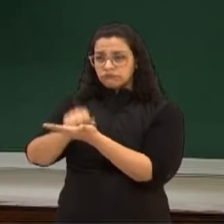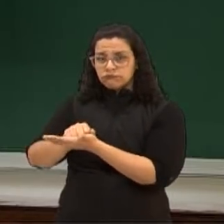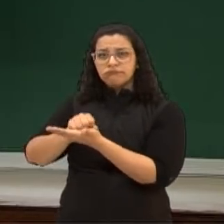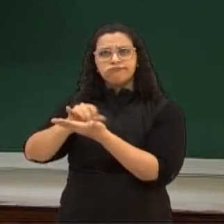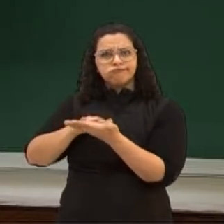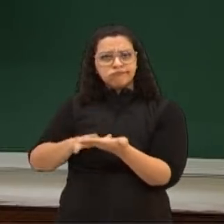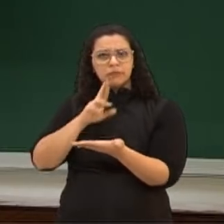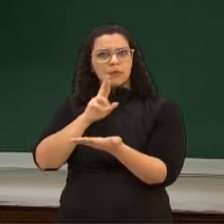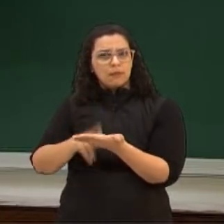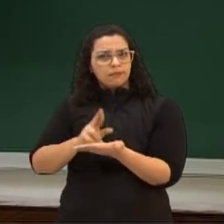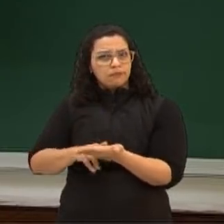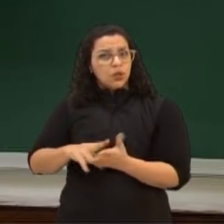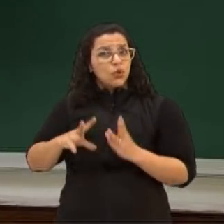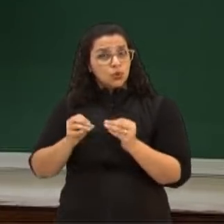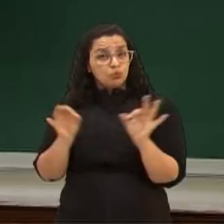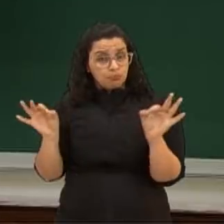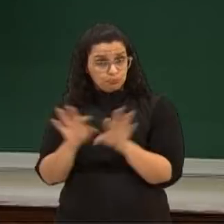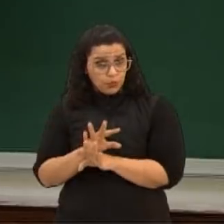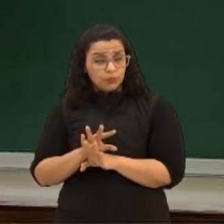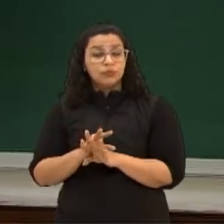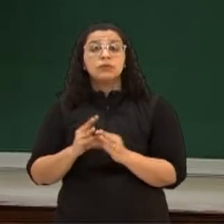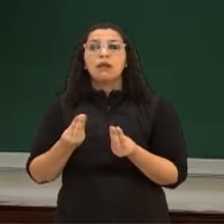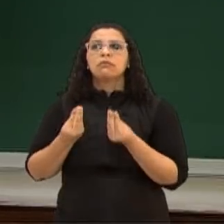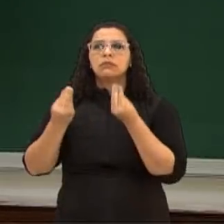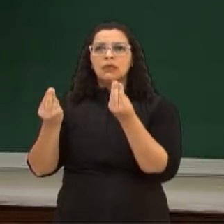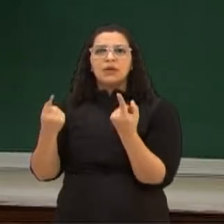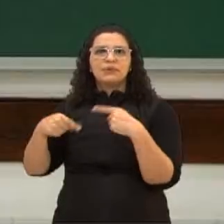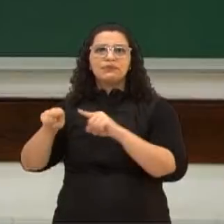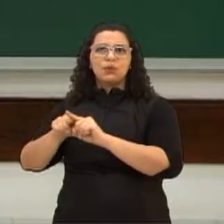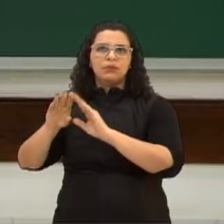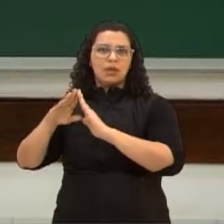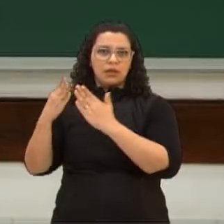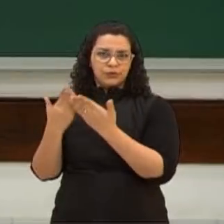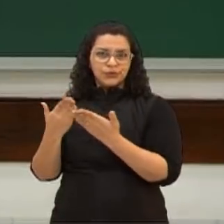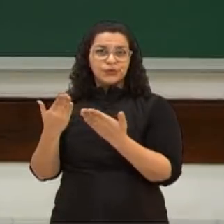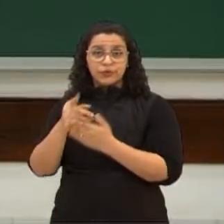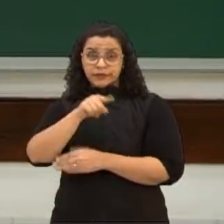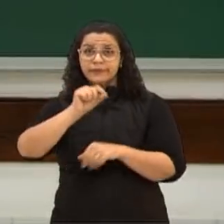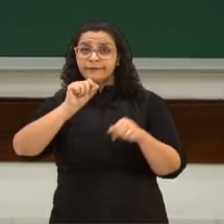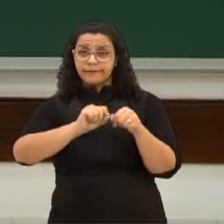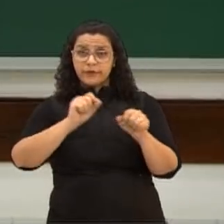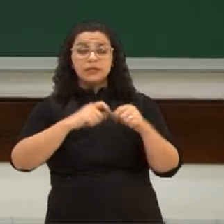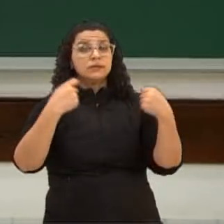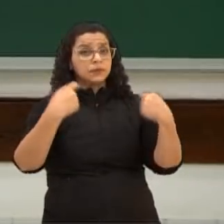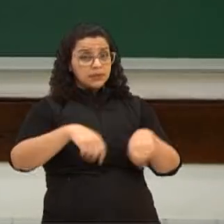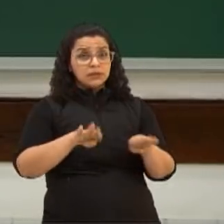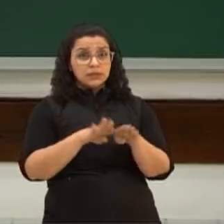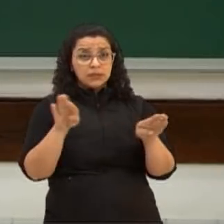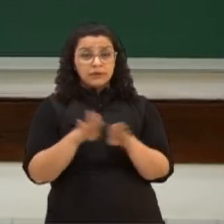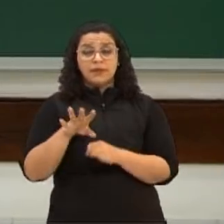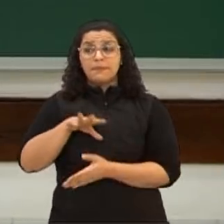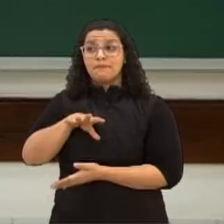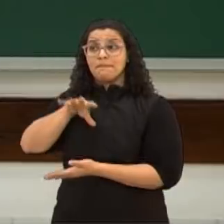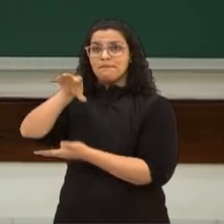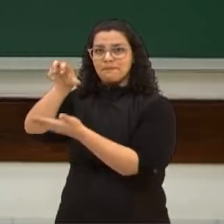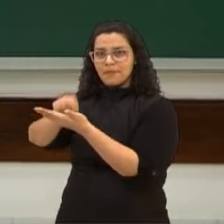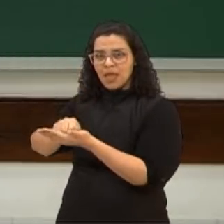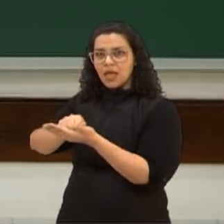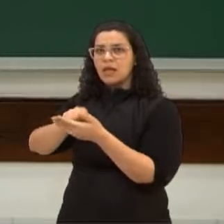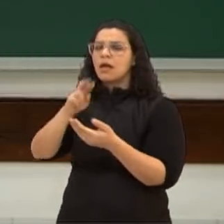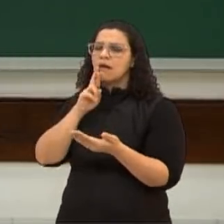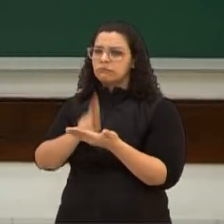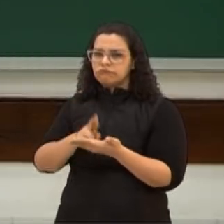são as atividades que estão sendo disponibilizadas para vocês fazerem. Então, vocês precisam retirar essas